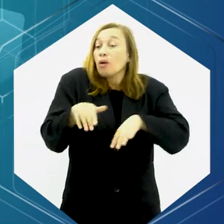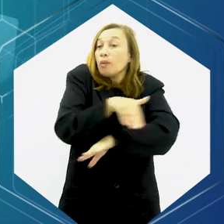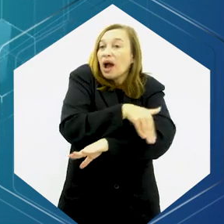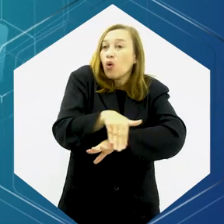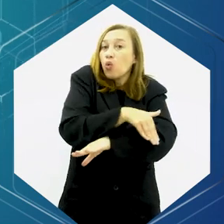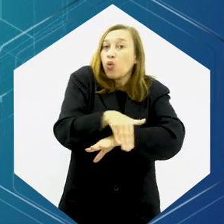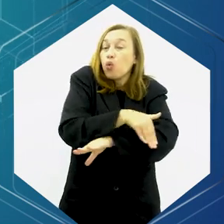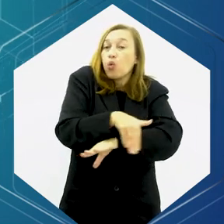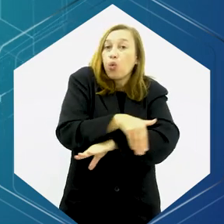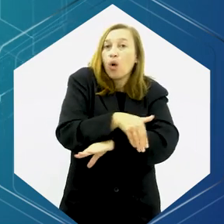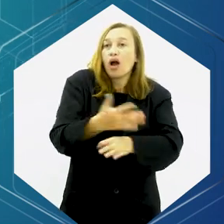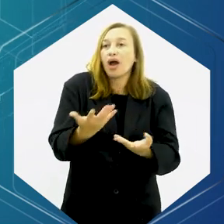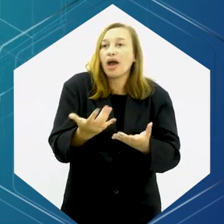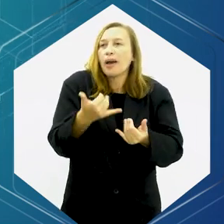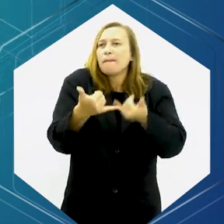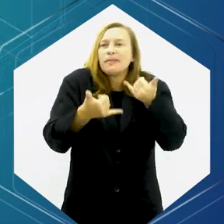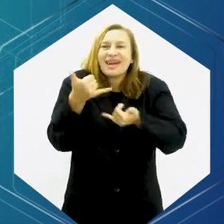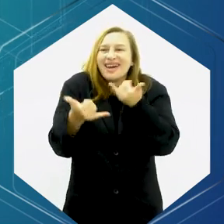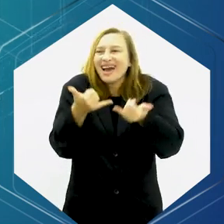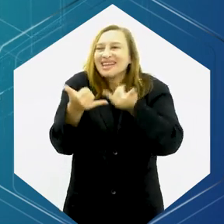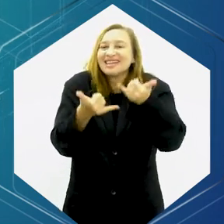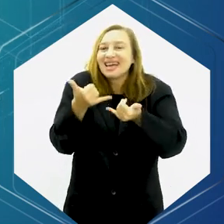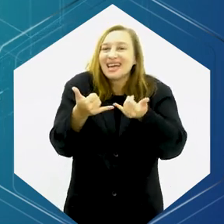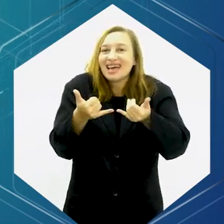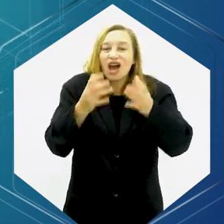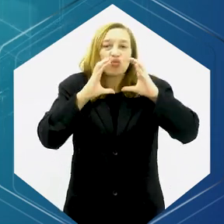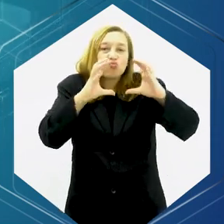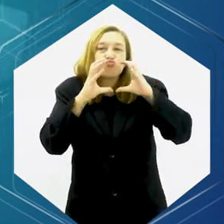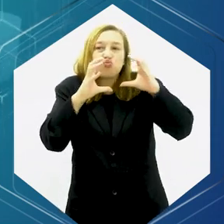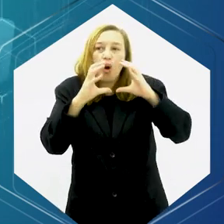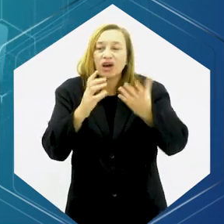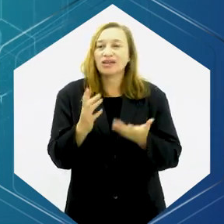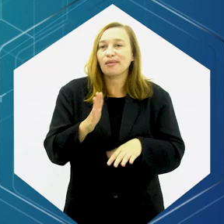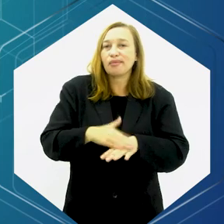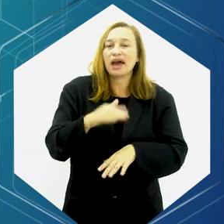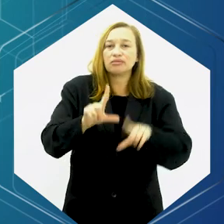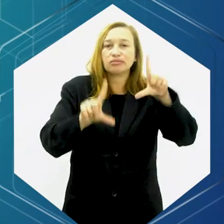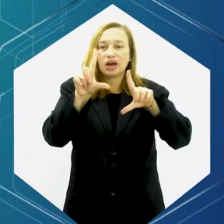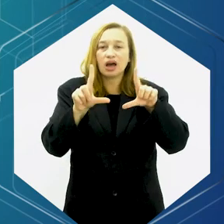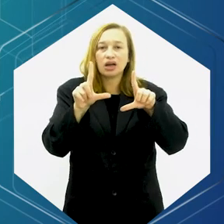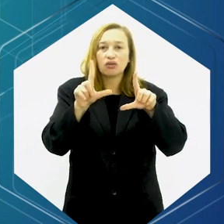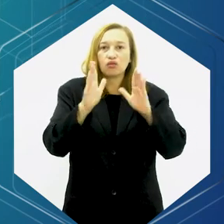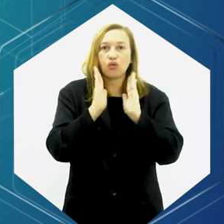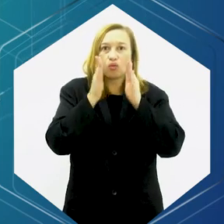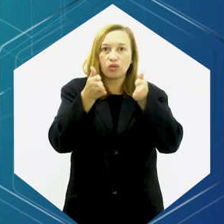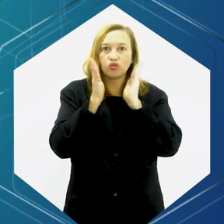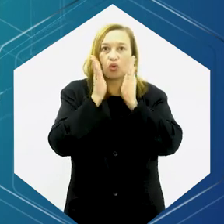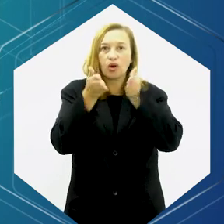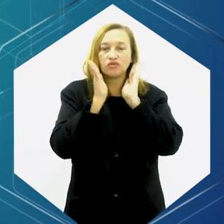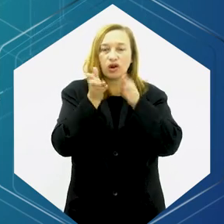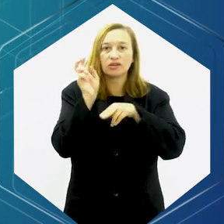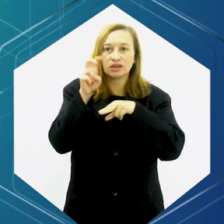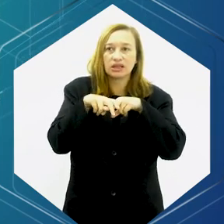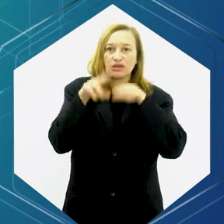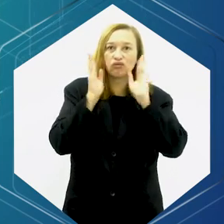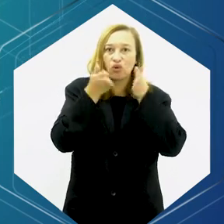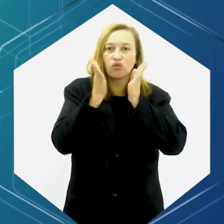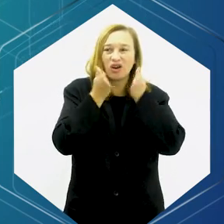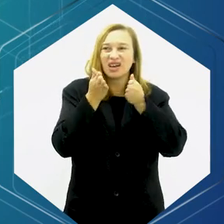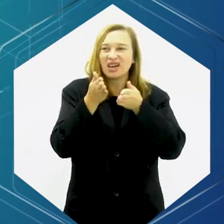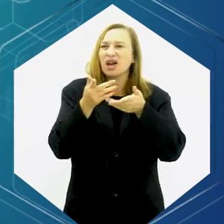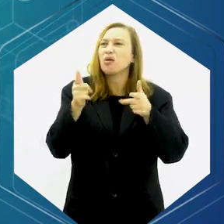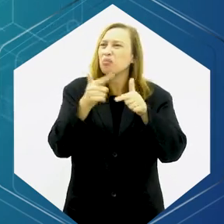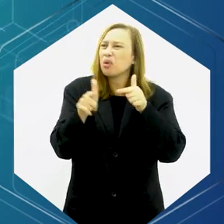rua eh brincadeiras eh estando mais em casa né em frente ao computador em frente à telas isso tudo